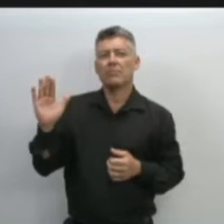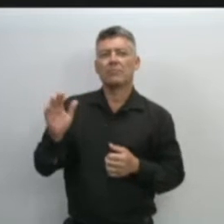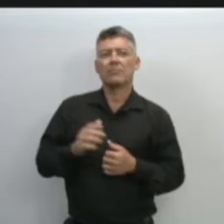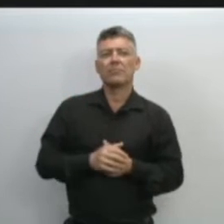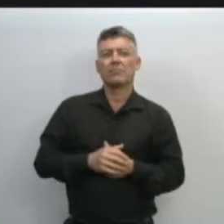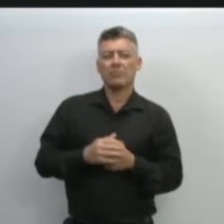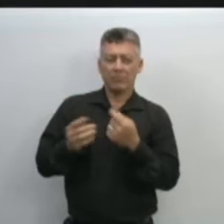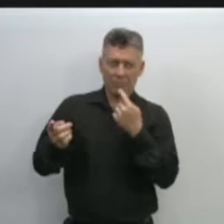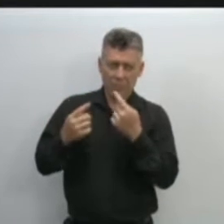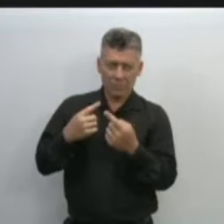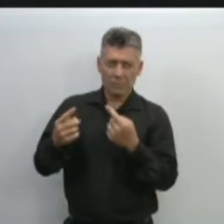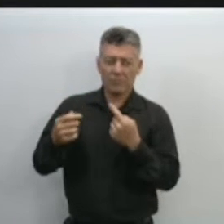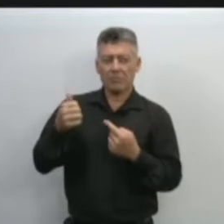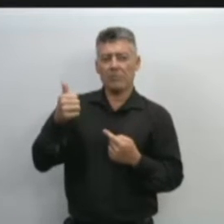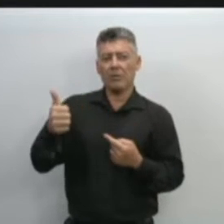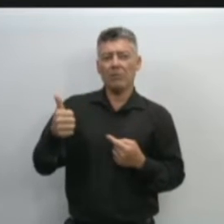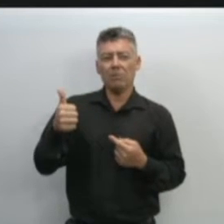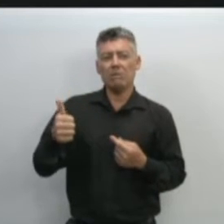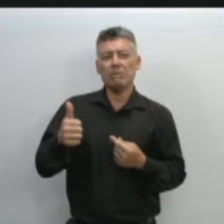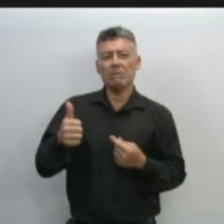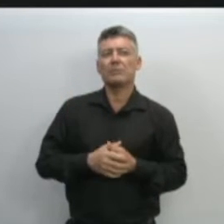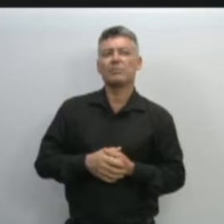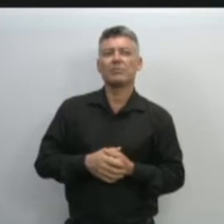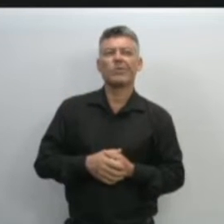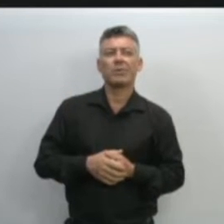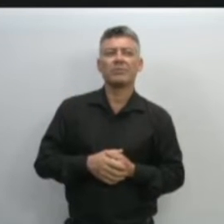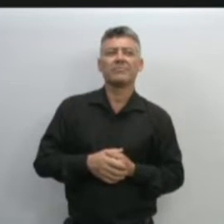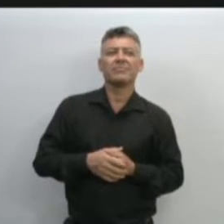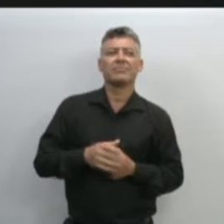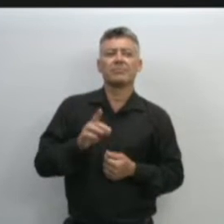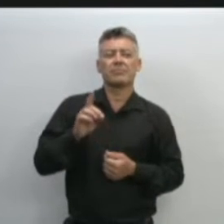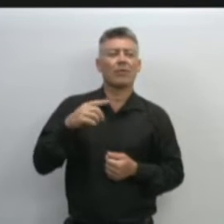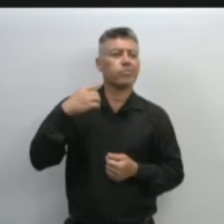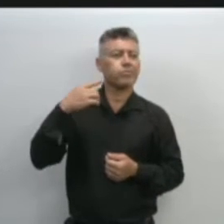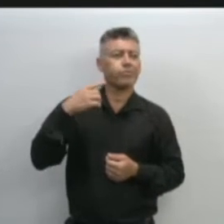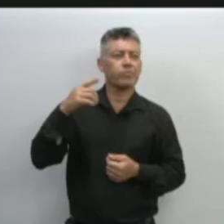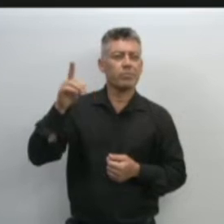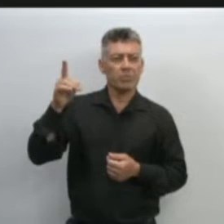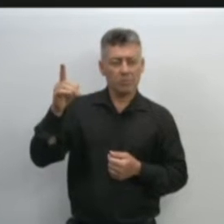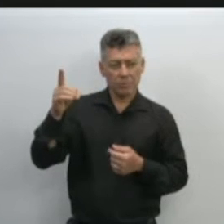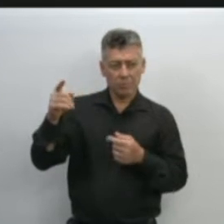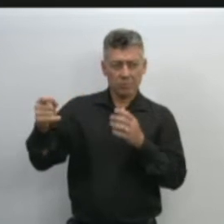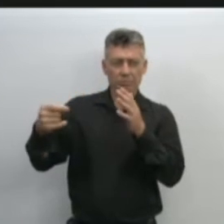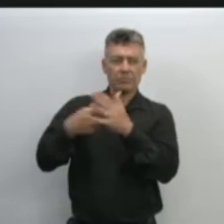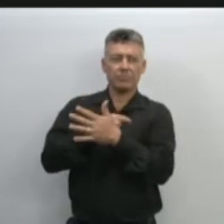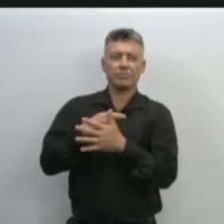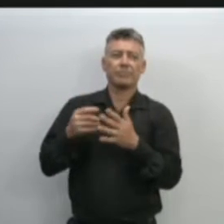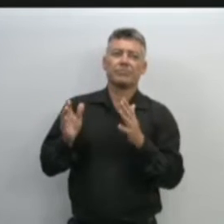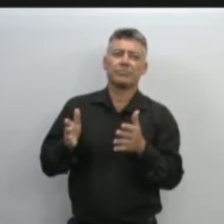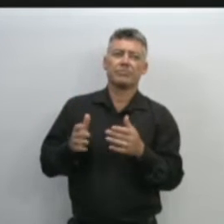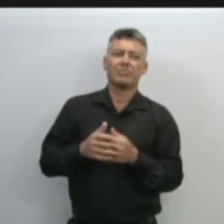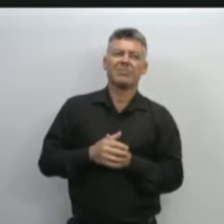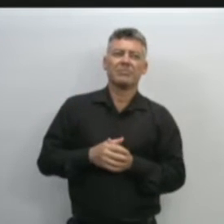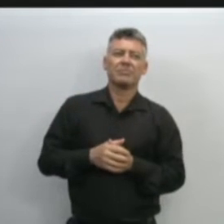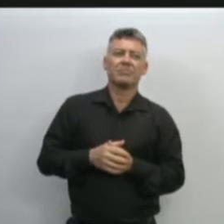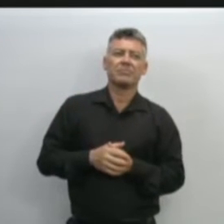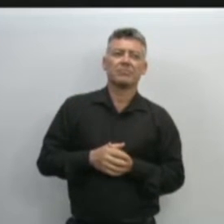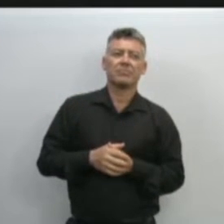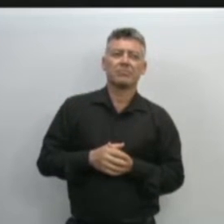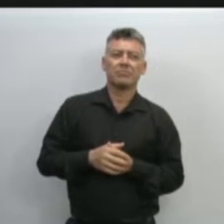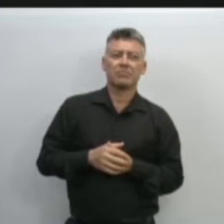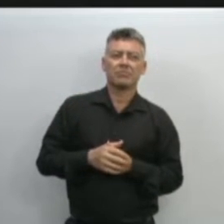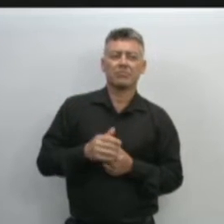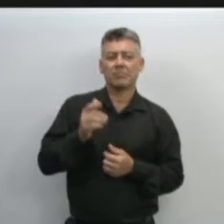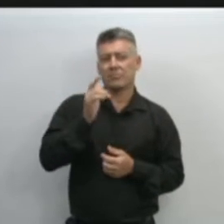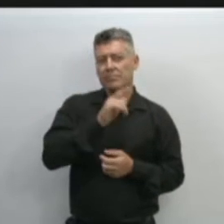esse diálogo e a nossa diretora vai nos sinalizar, ela, assim que ela